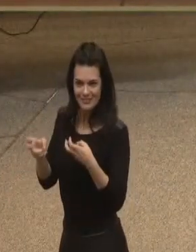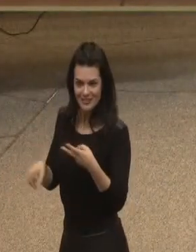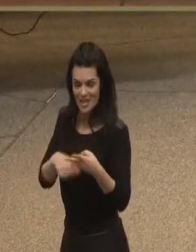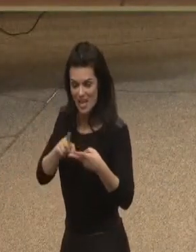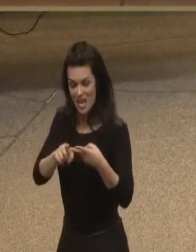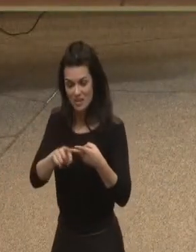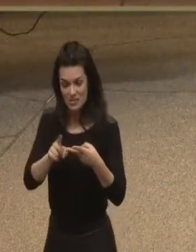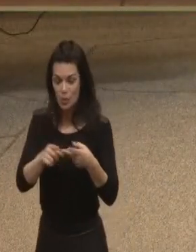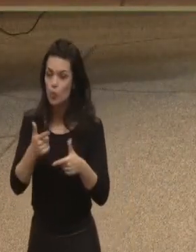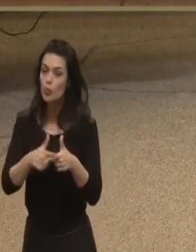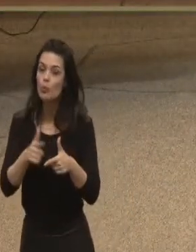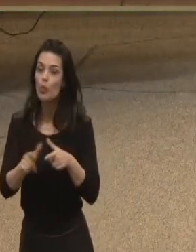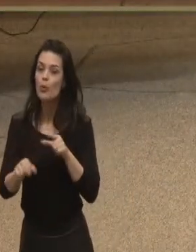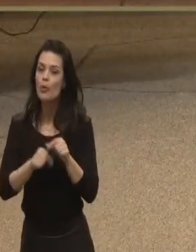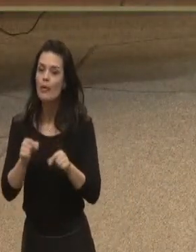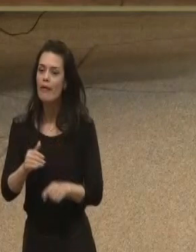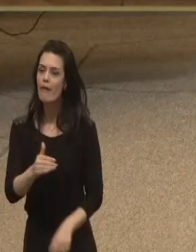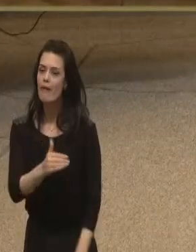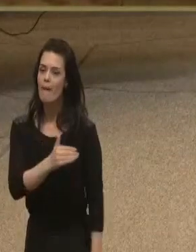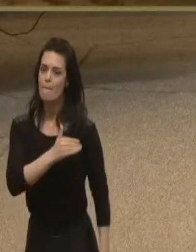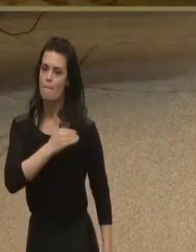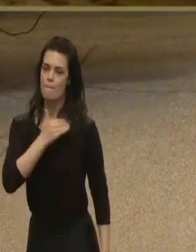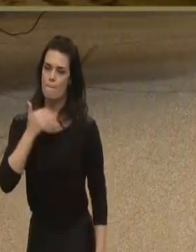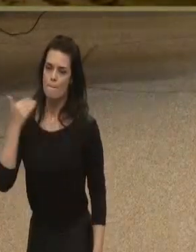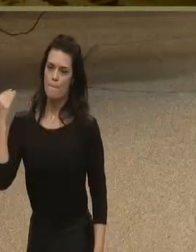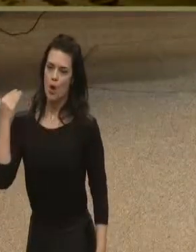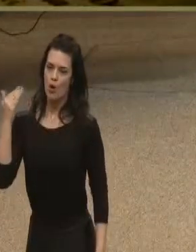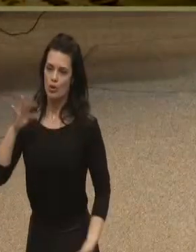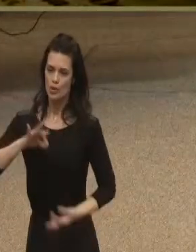espiritual é a morte espiritual.